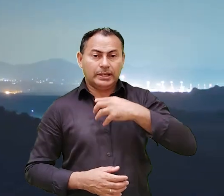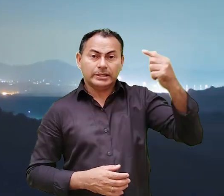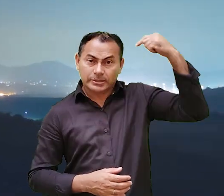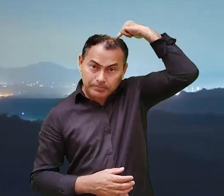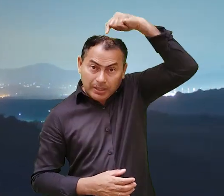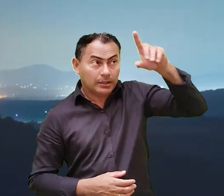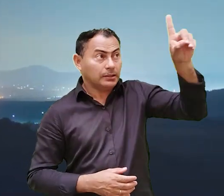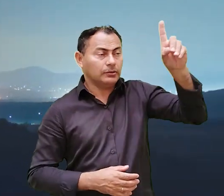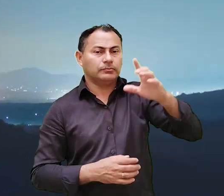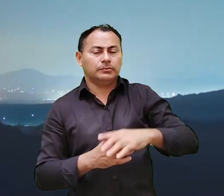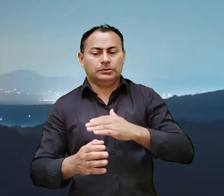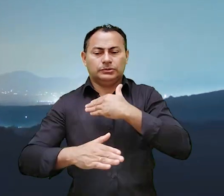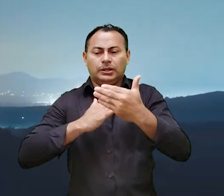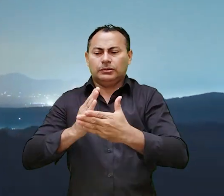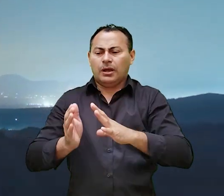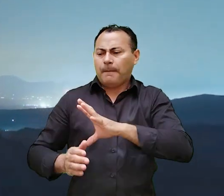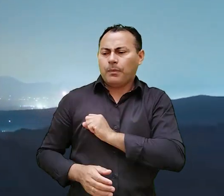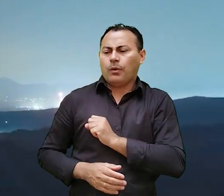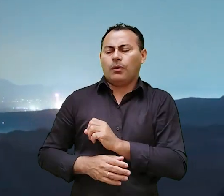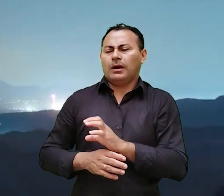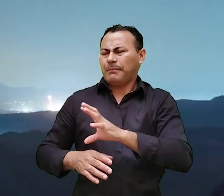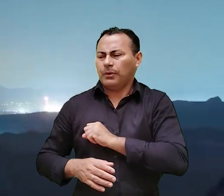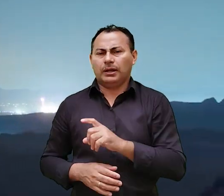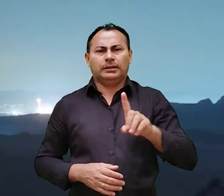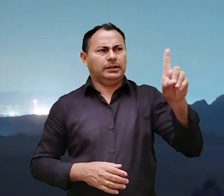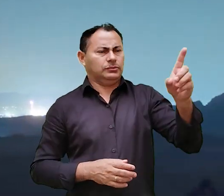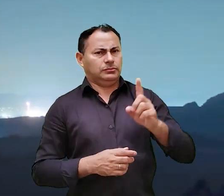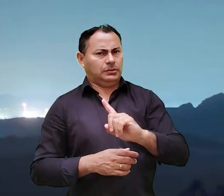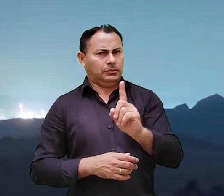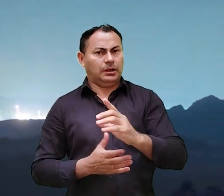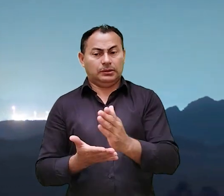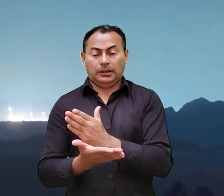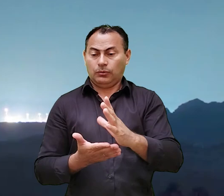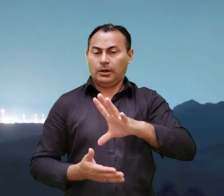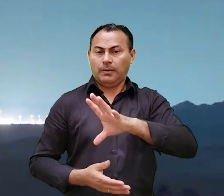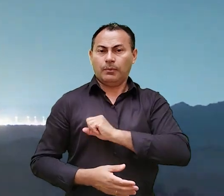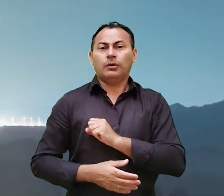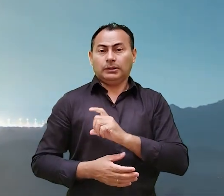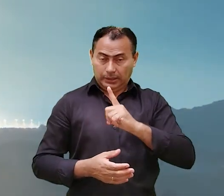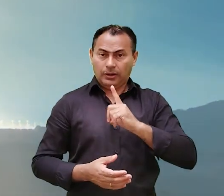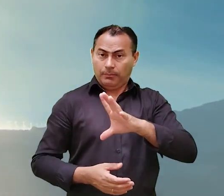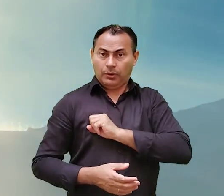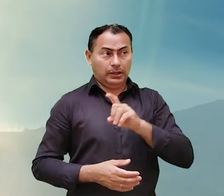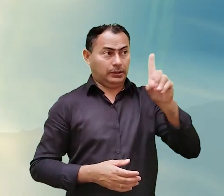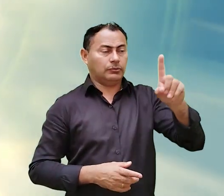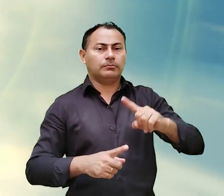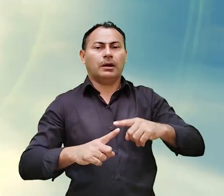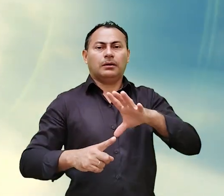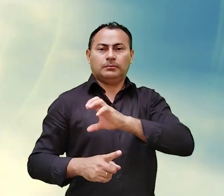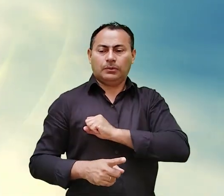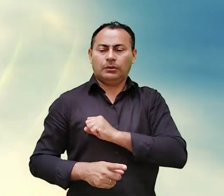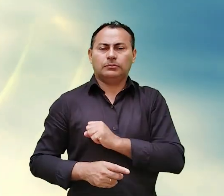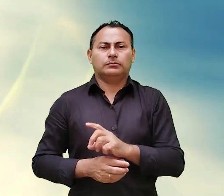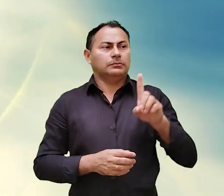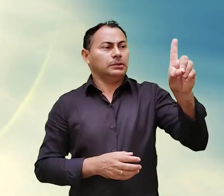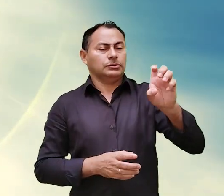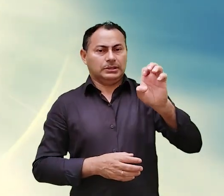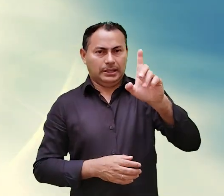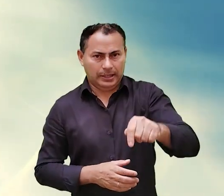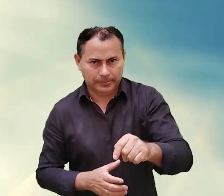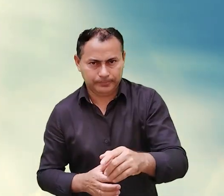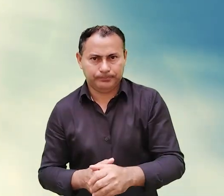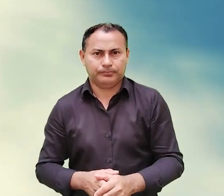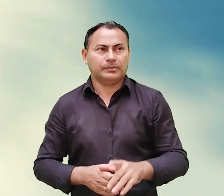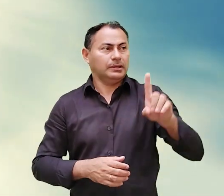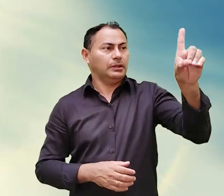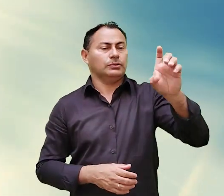mesma forma, nem tudo que dizem ser amor é Deus. Existe um tipo de amor que é Deus. Amor é o que Deus